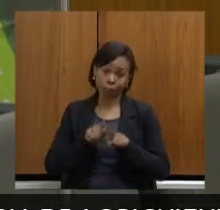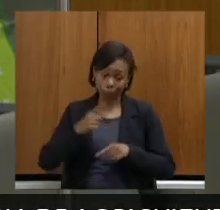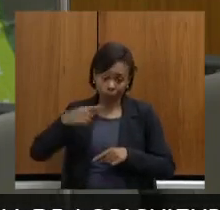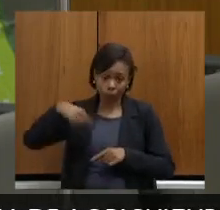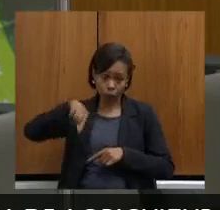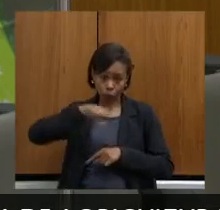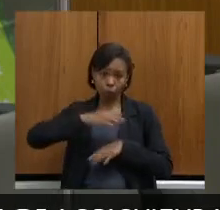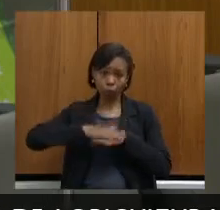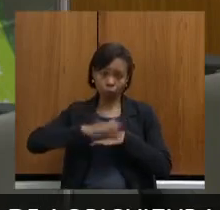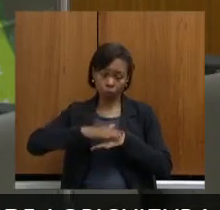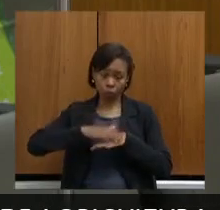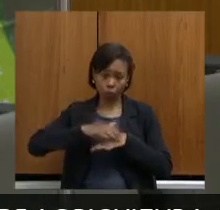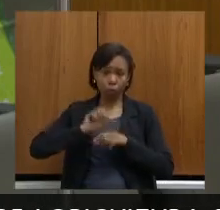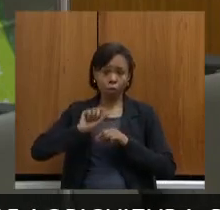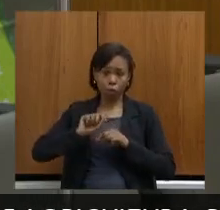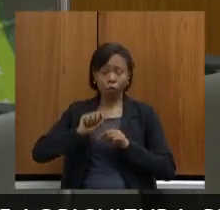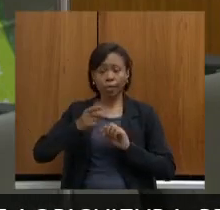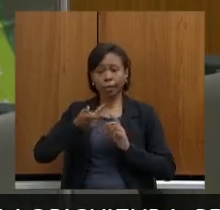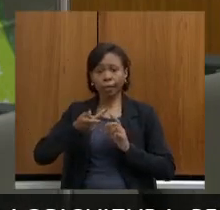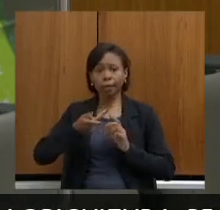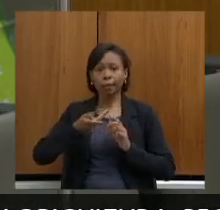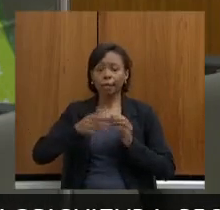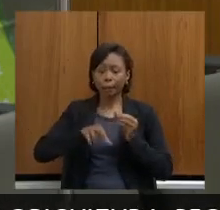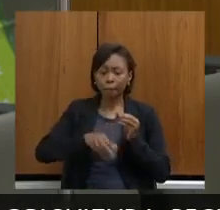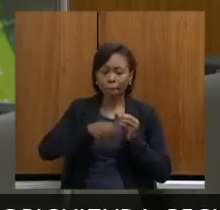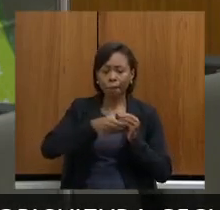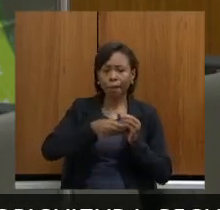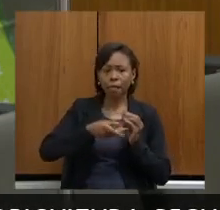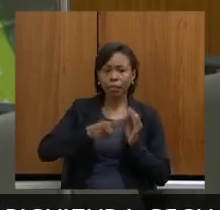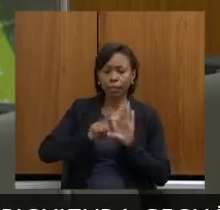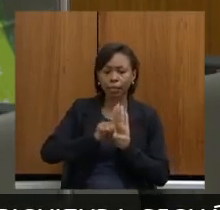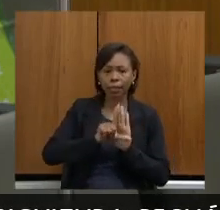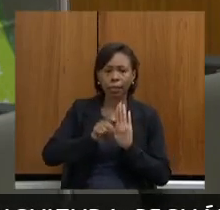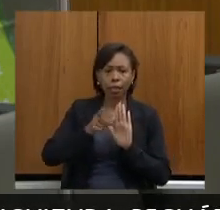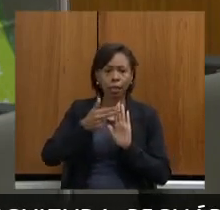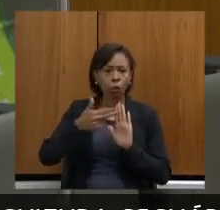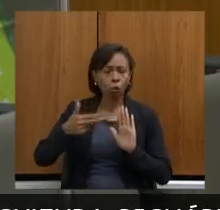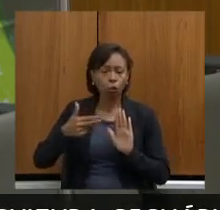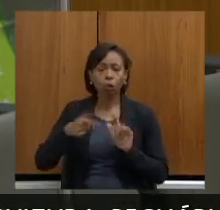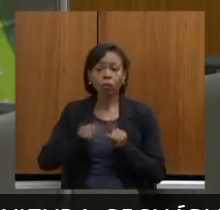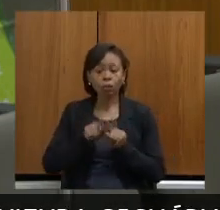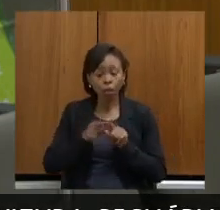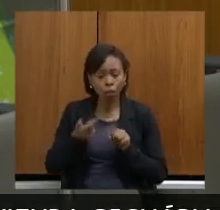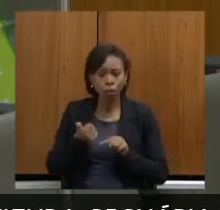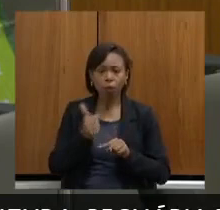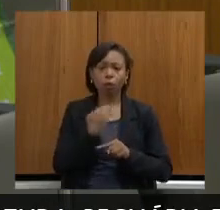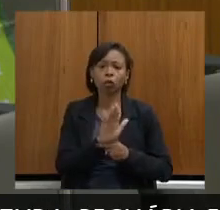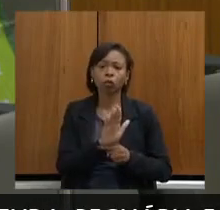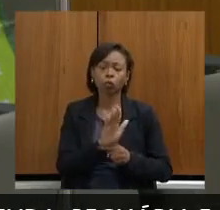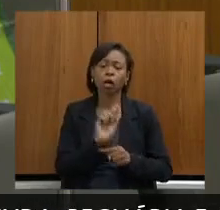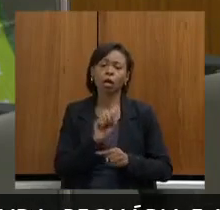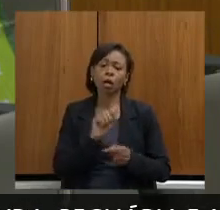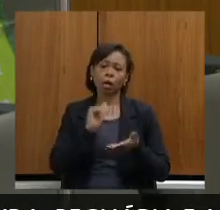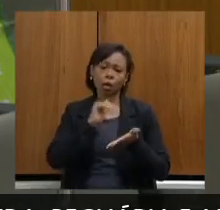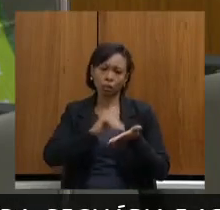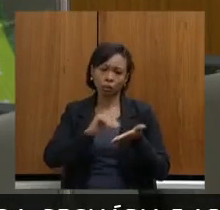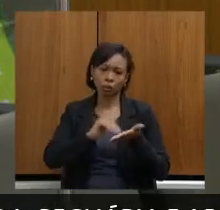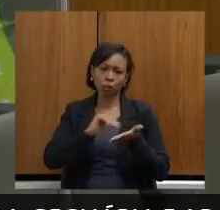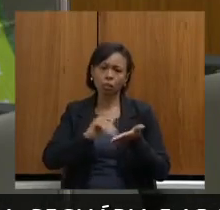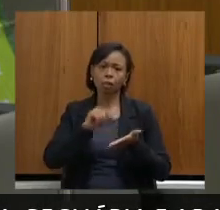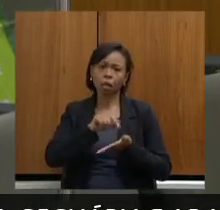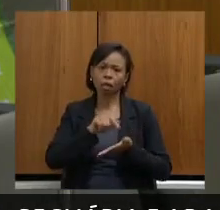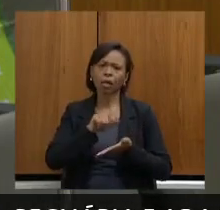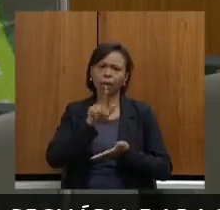com as nossas emendas de bancada emendas individuais também para que a gente possa dar mais ferramentas há uma secretária que tem se mostrado